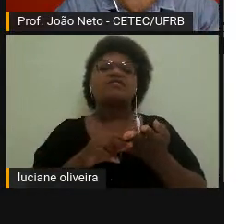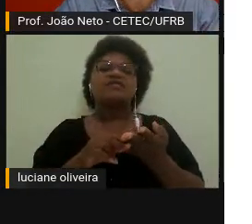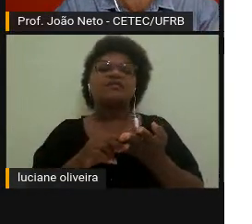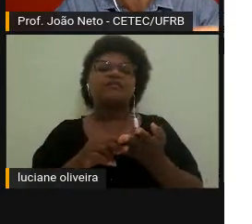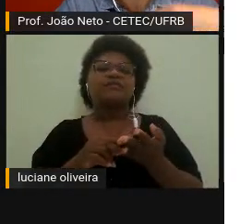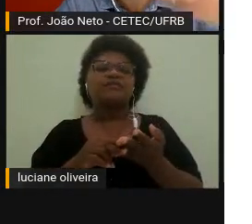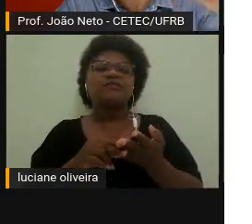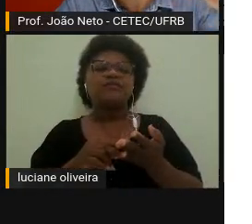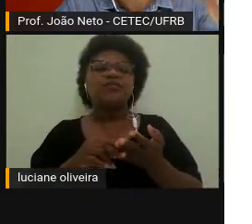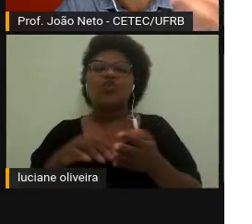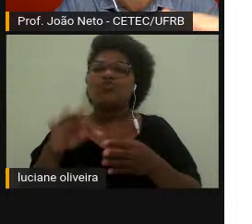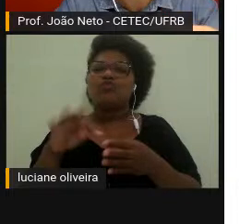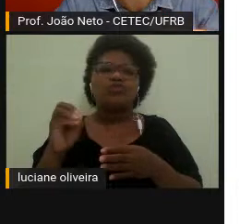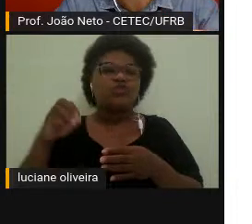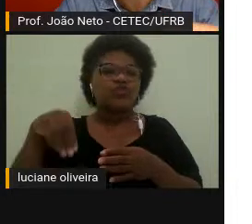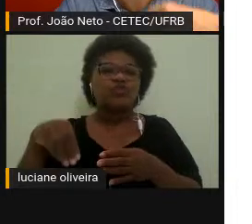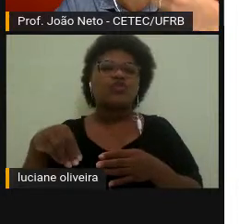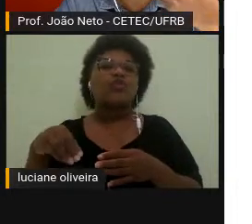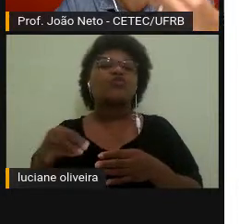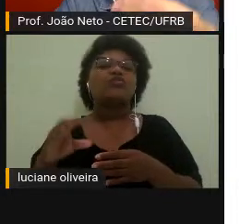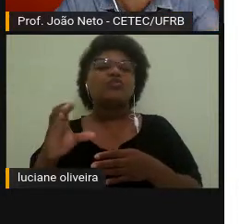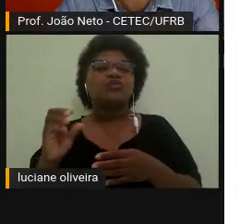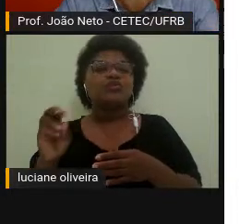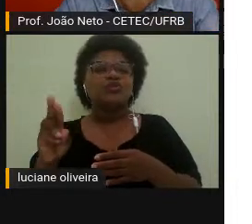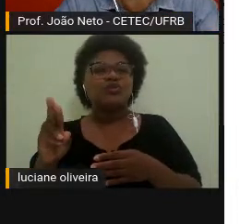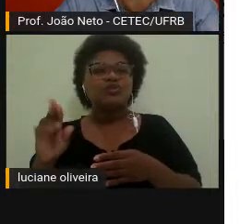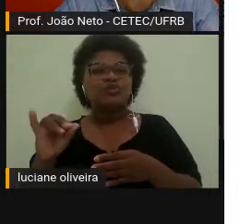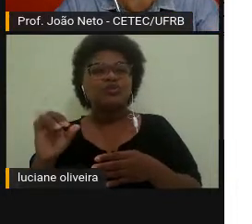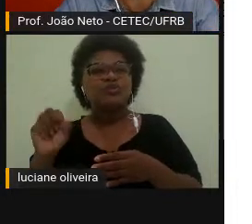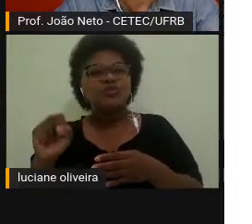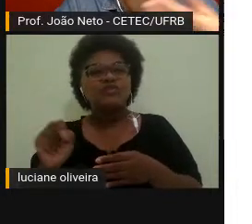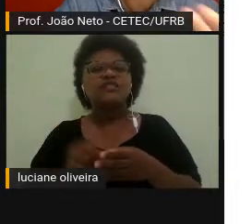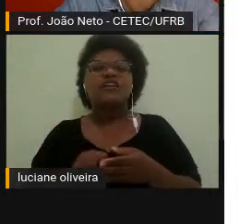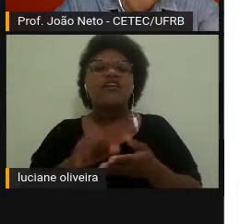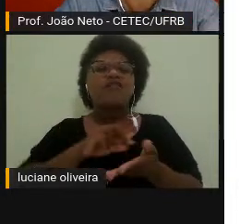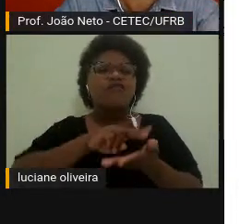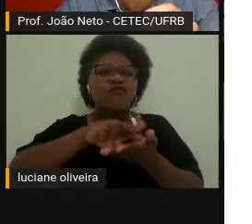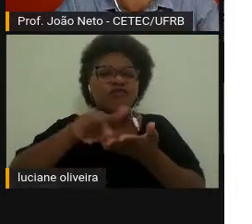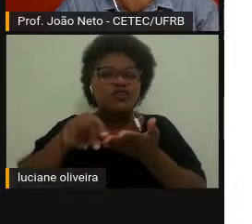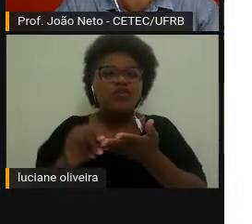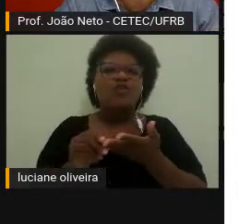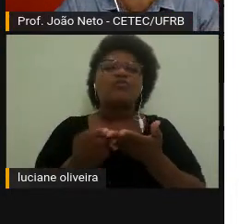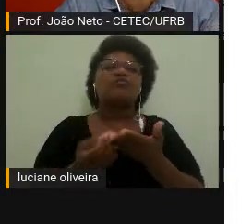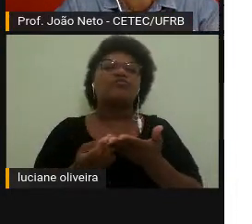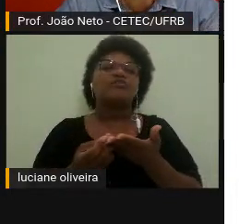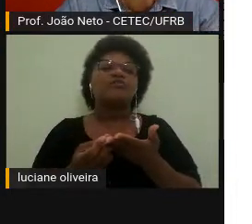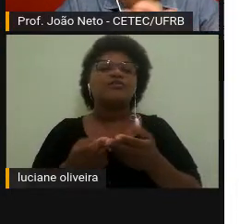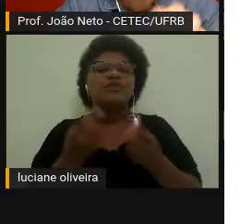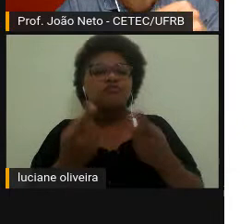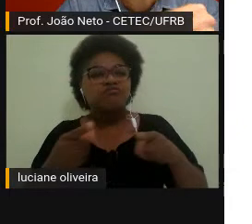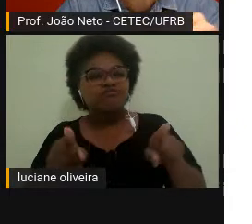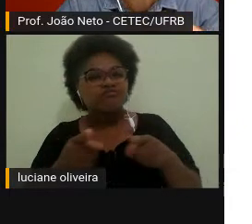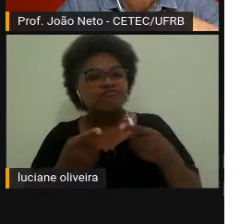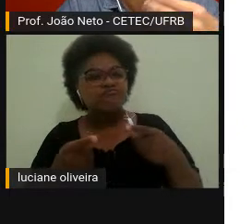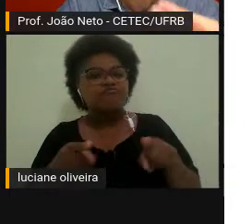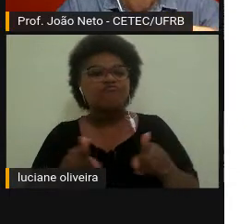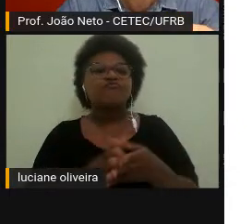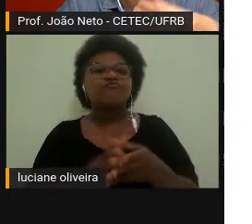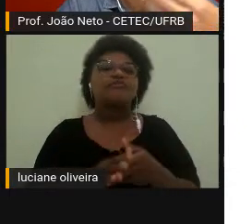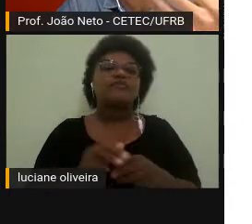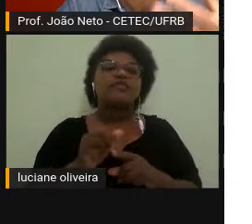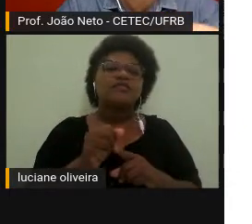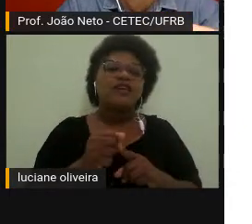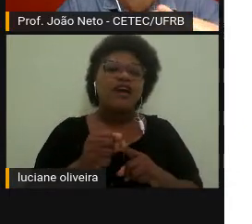como Tom Cruise temos fiz a Carlos nazar temos Beethoven Bono Vox na música Então essas